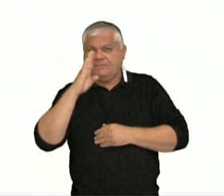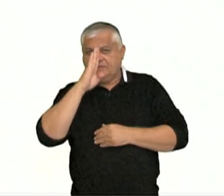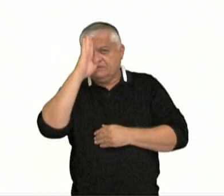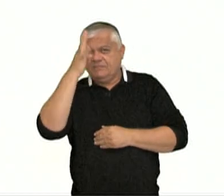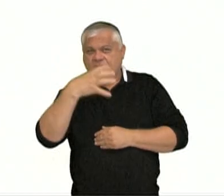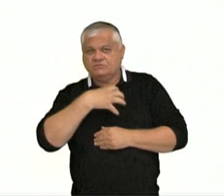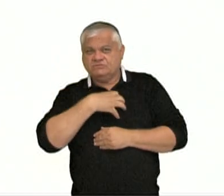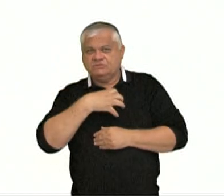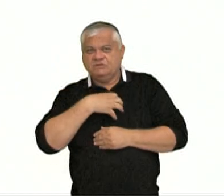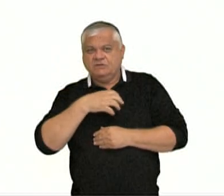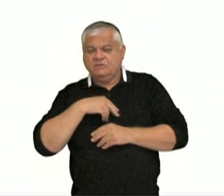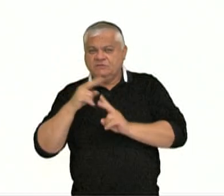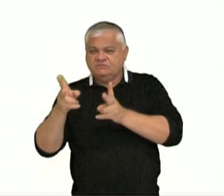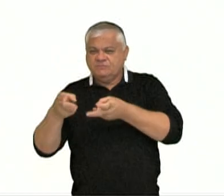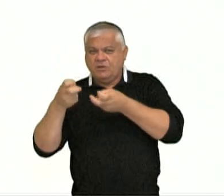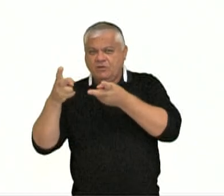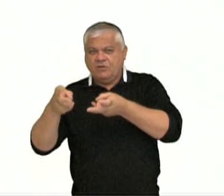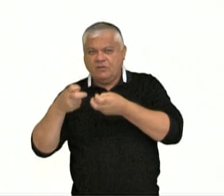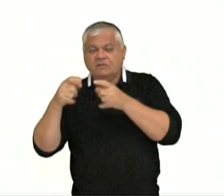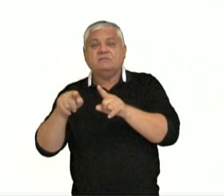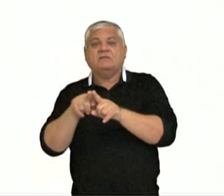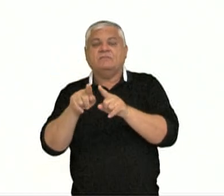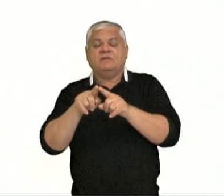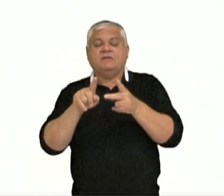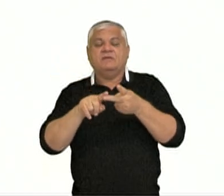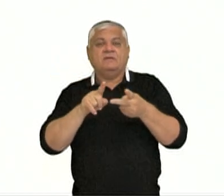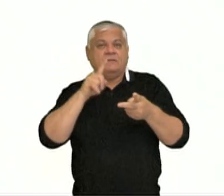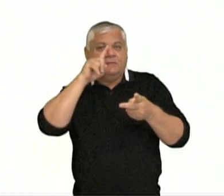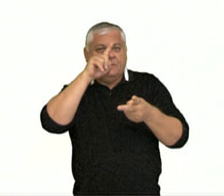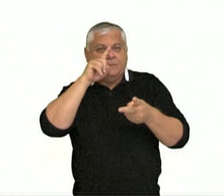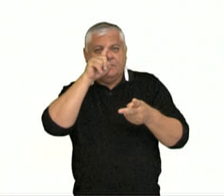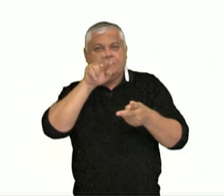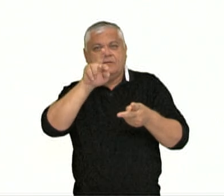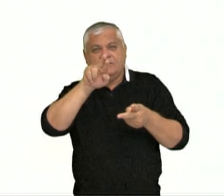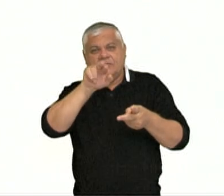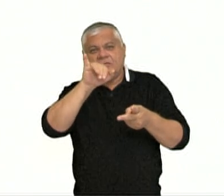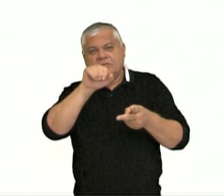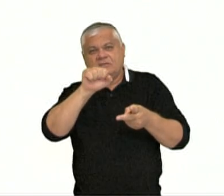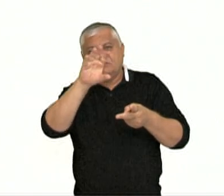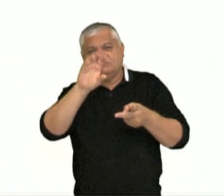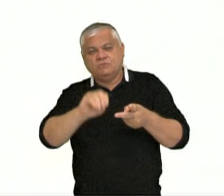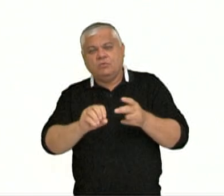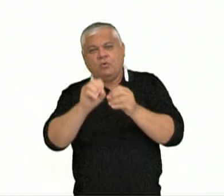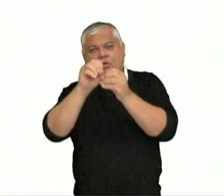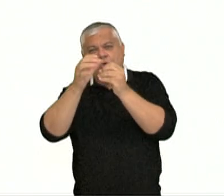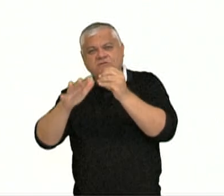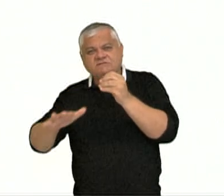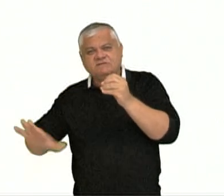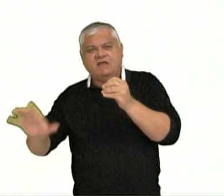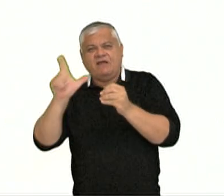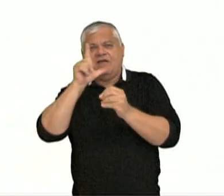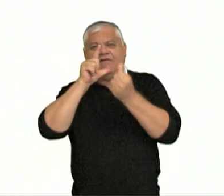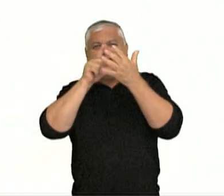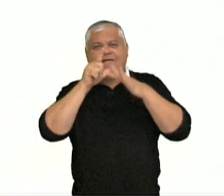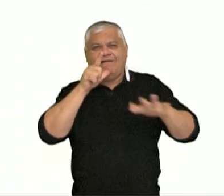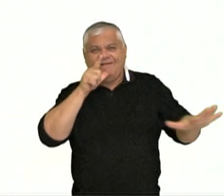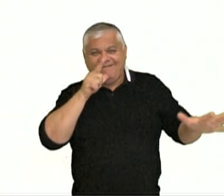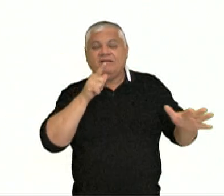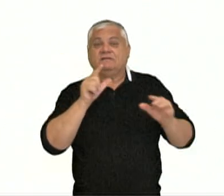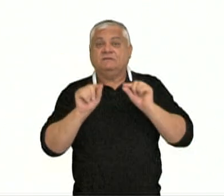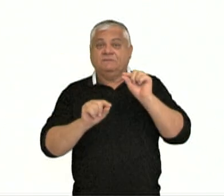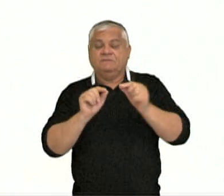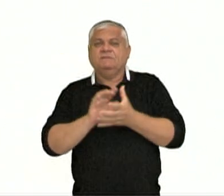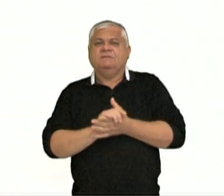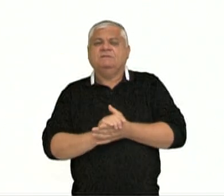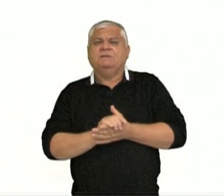de exploração e os riscos ambientais causados nos oceanos e mares. Então, o que é feito